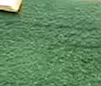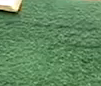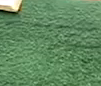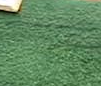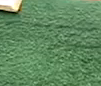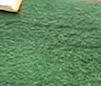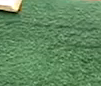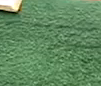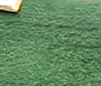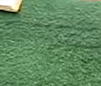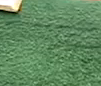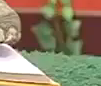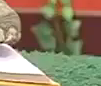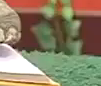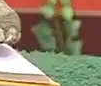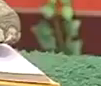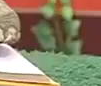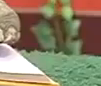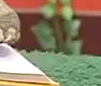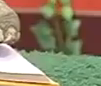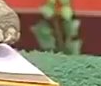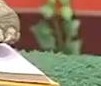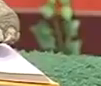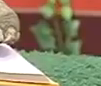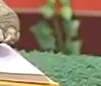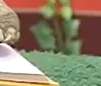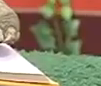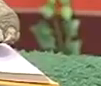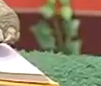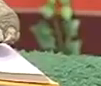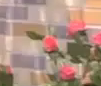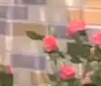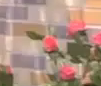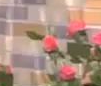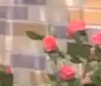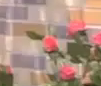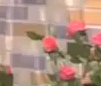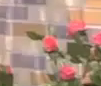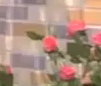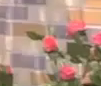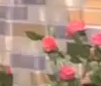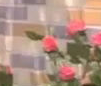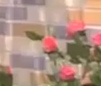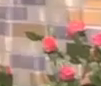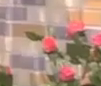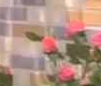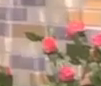chamado literatura, veículo de educação.